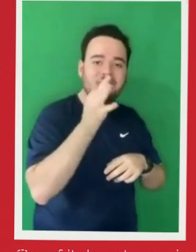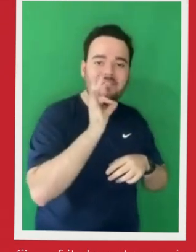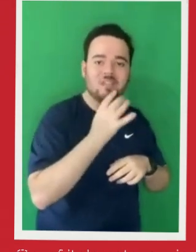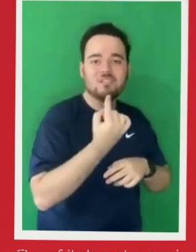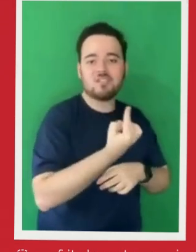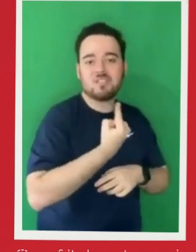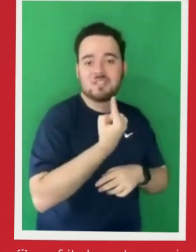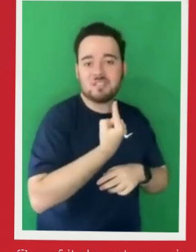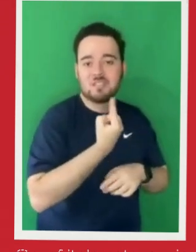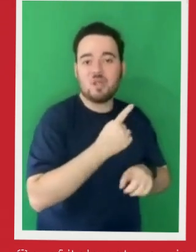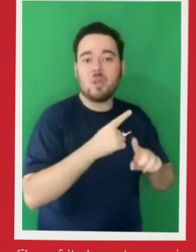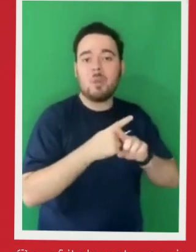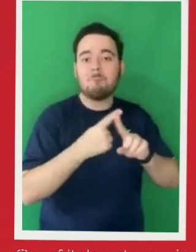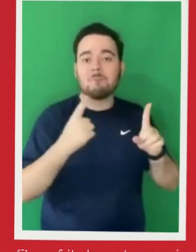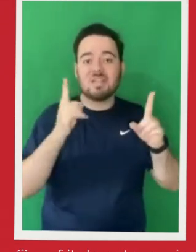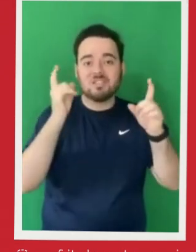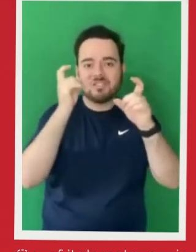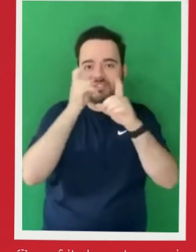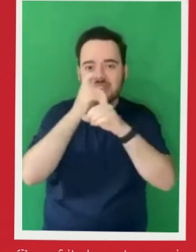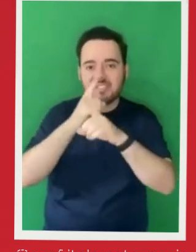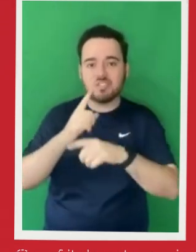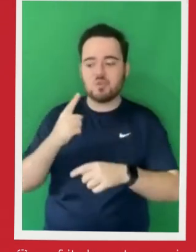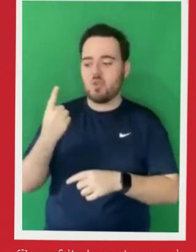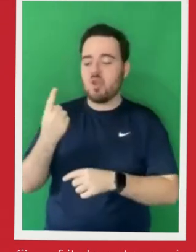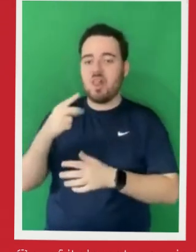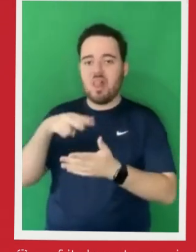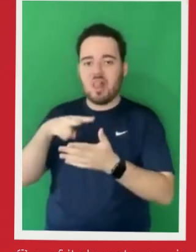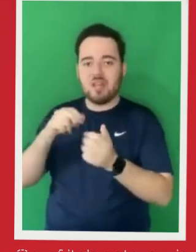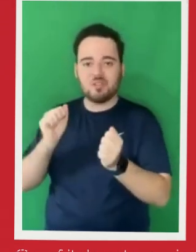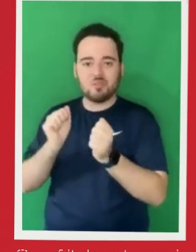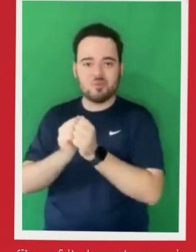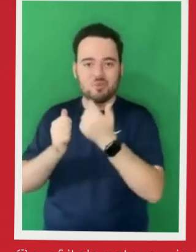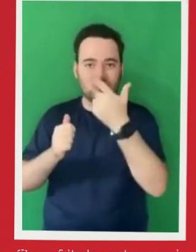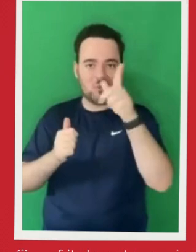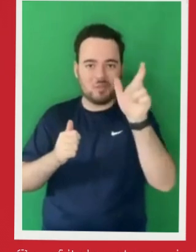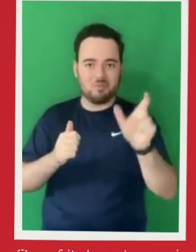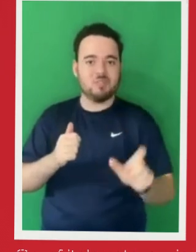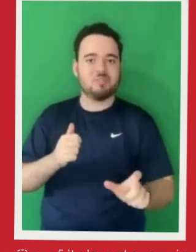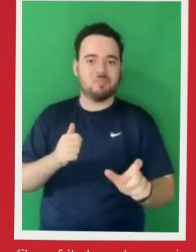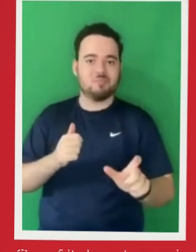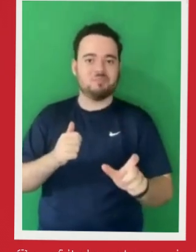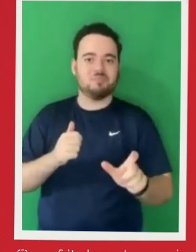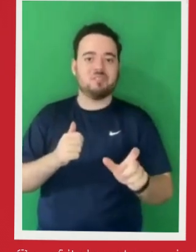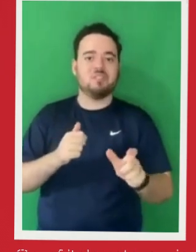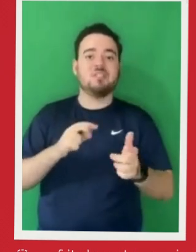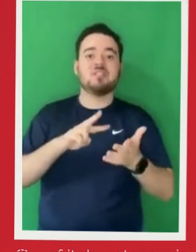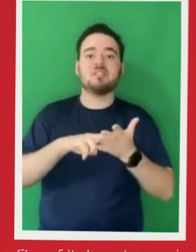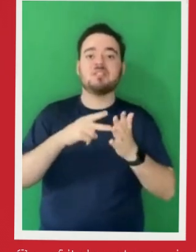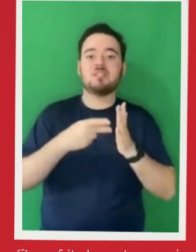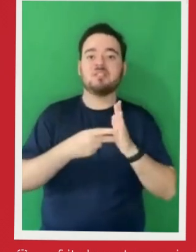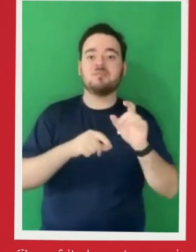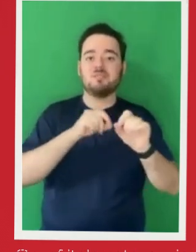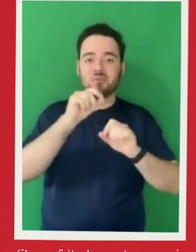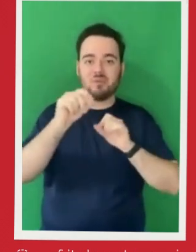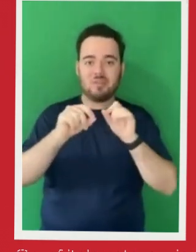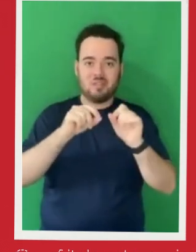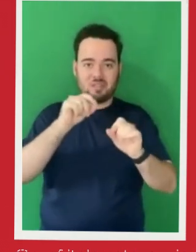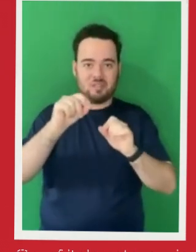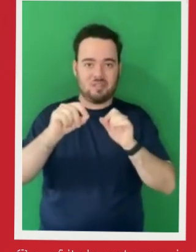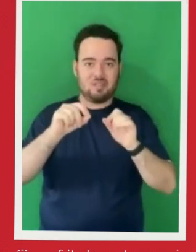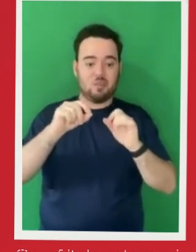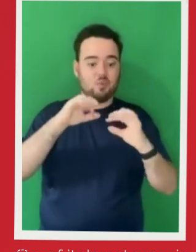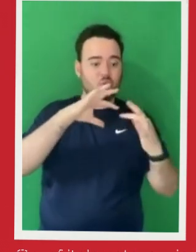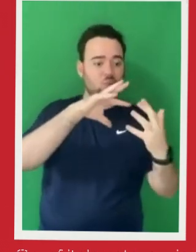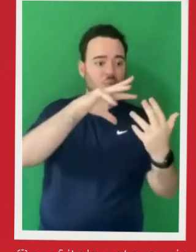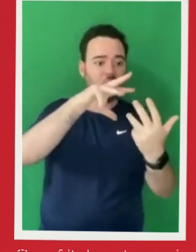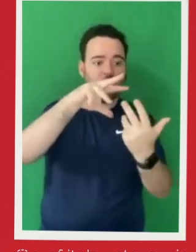Mas é muito difícil você ler junto com outra pessoa. Então isso significa, num universo